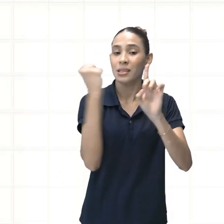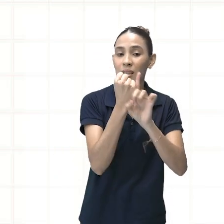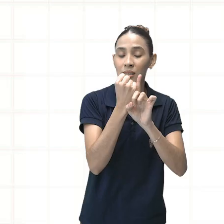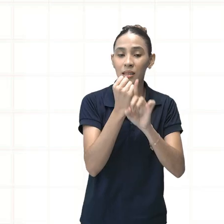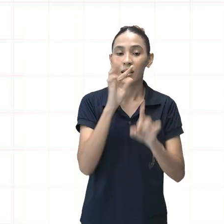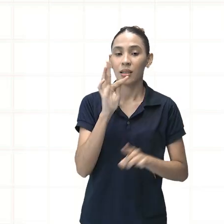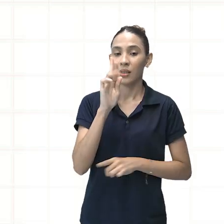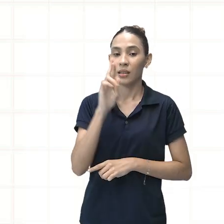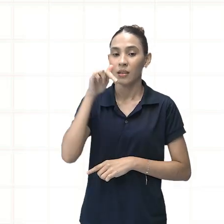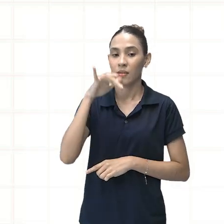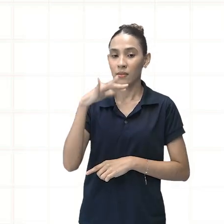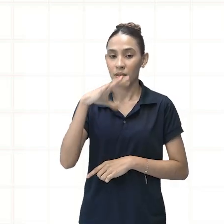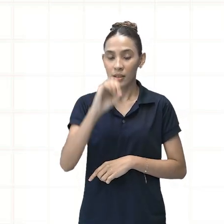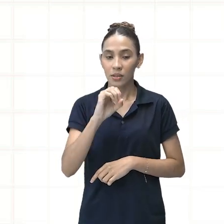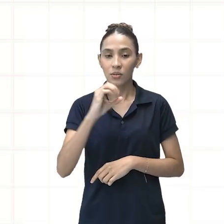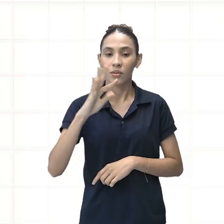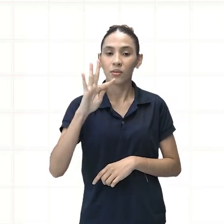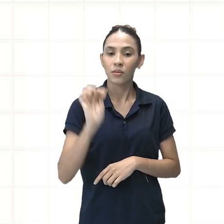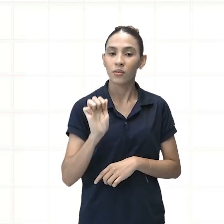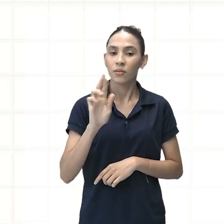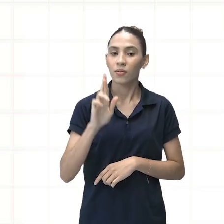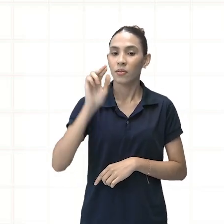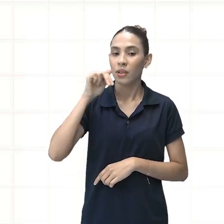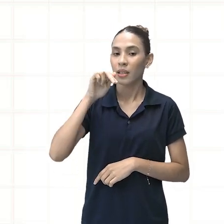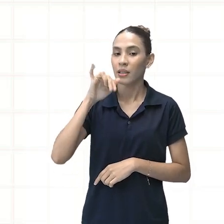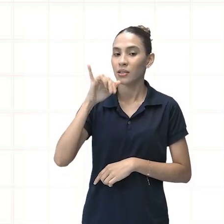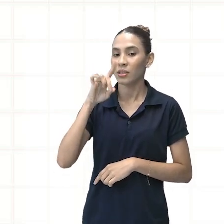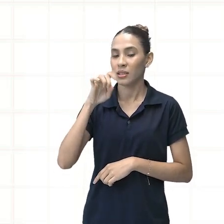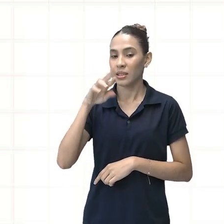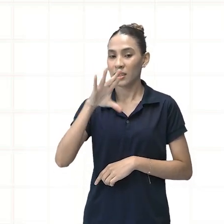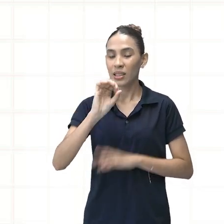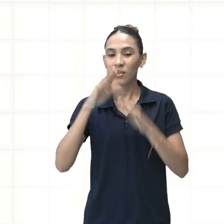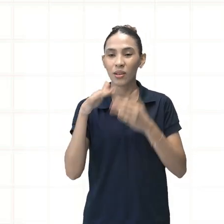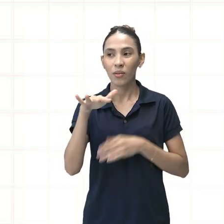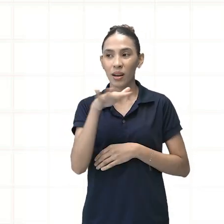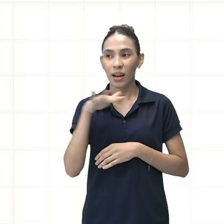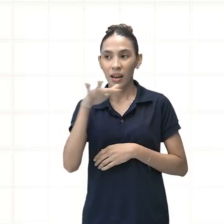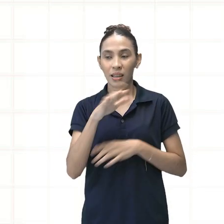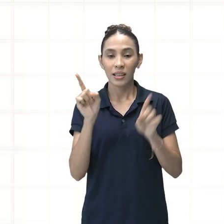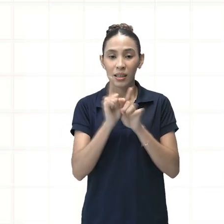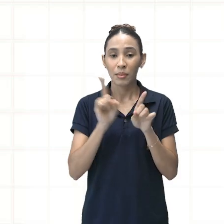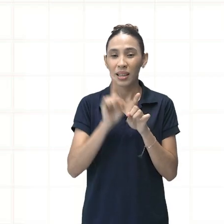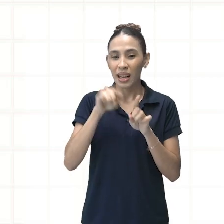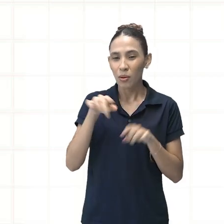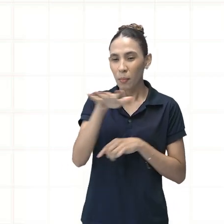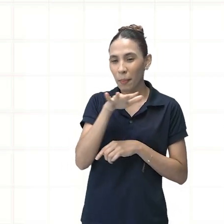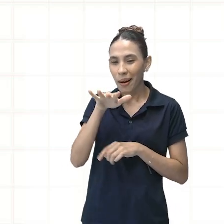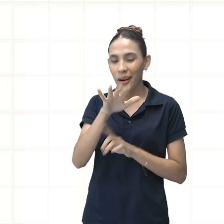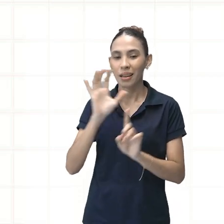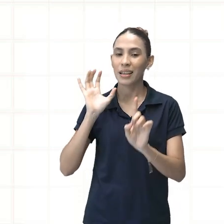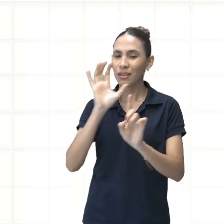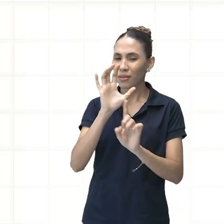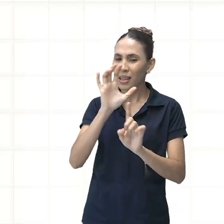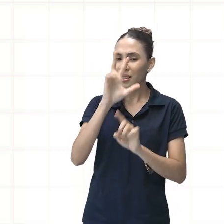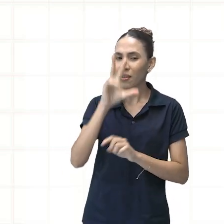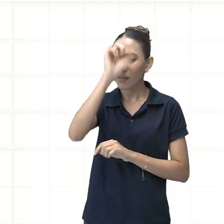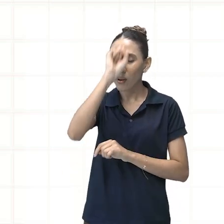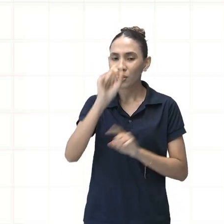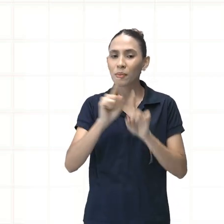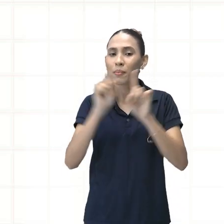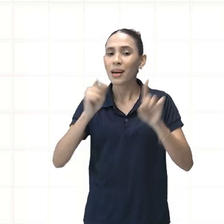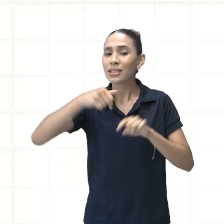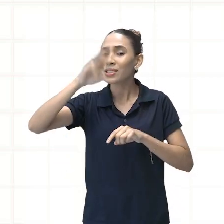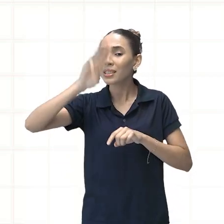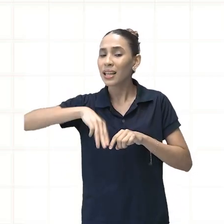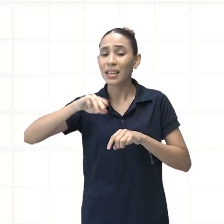do Francisco Ferdinando. Então, essa área, ela estava sendo ali também, era uma área de influência, certo? E quem